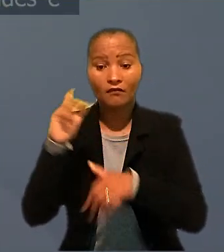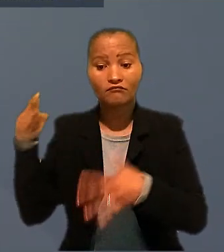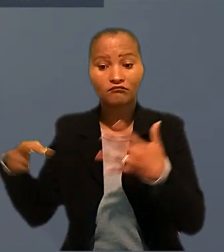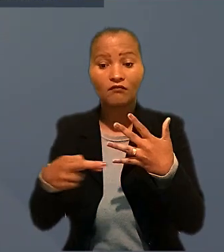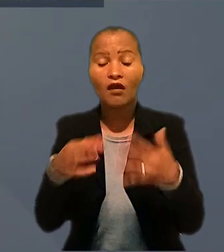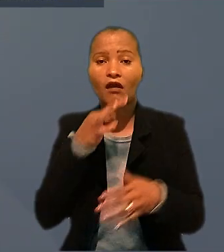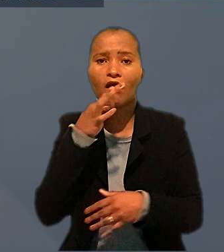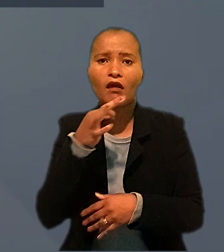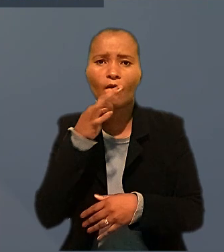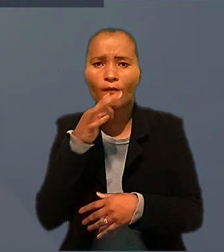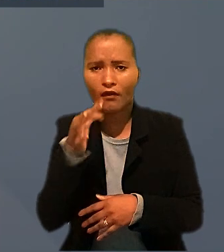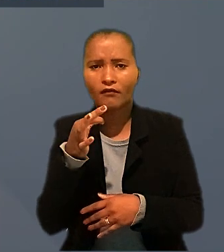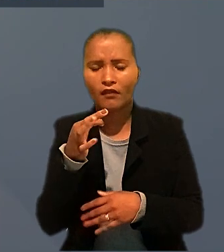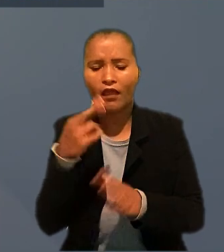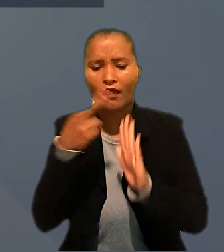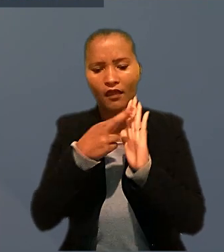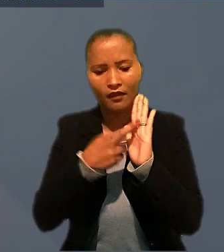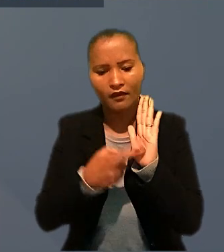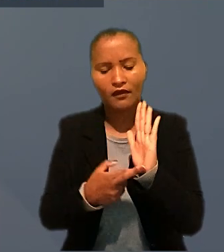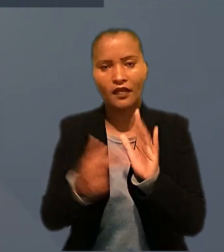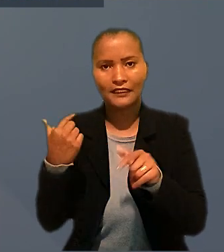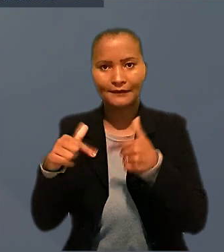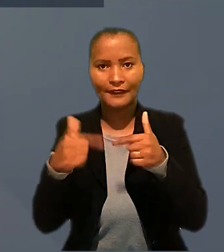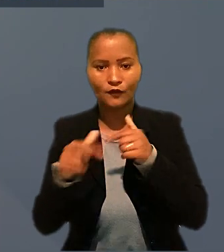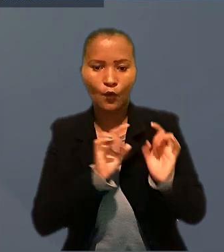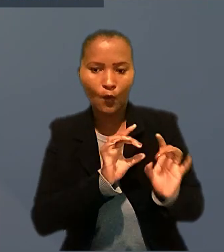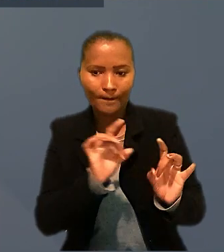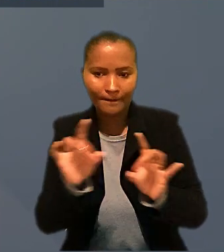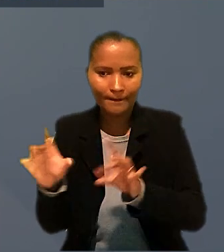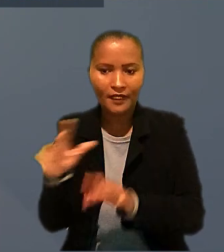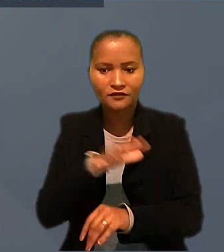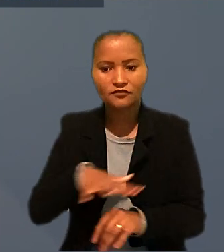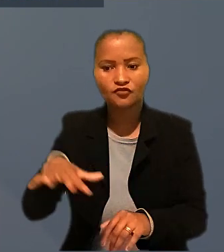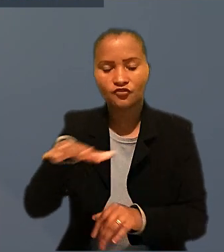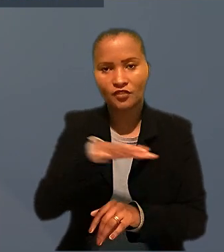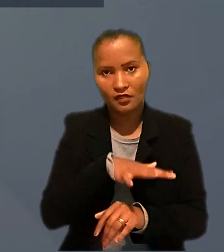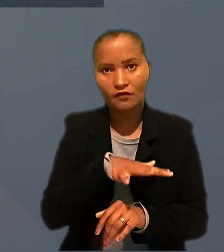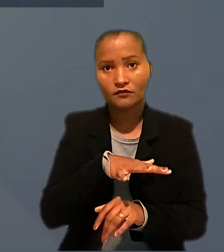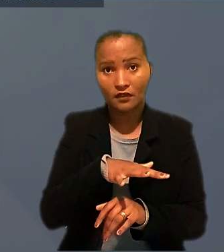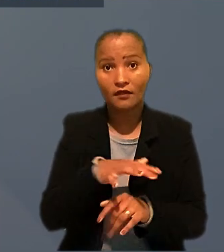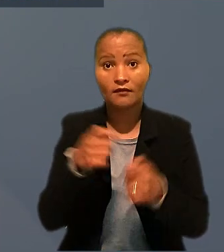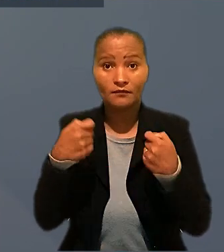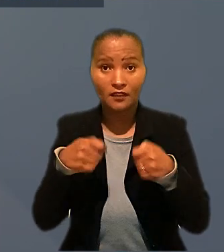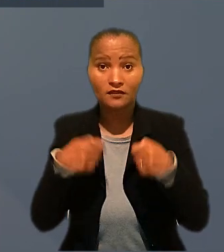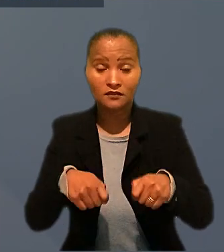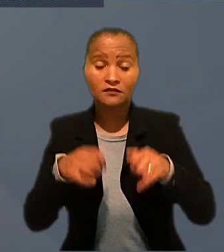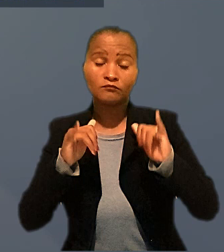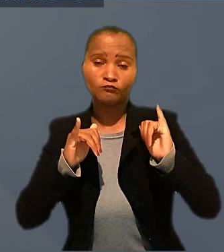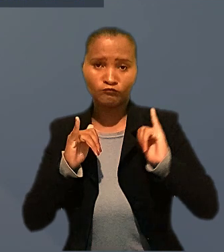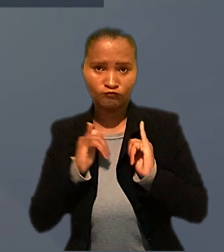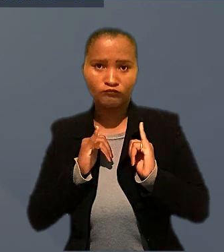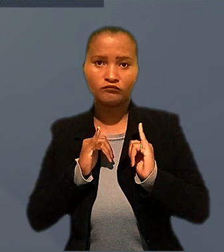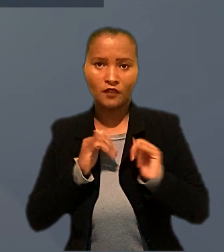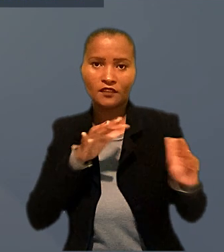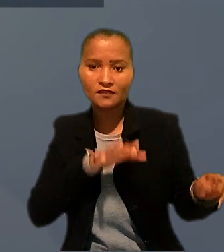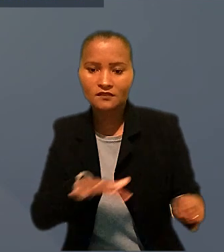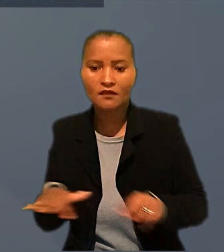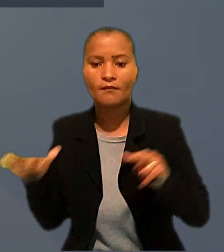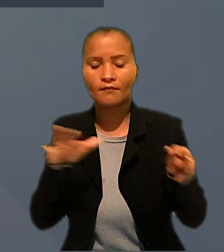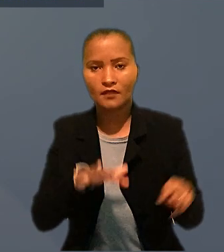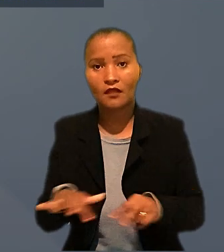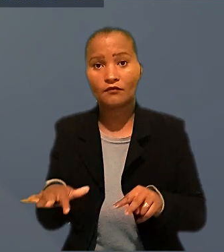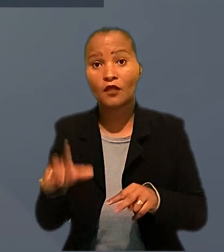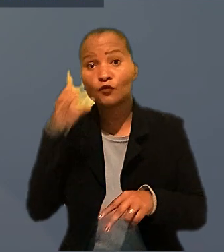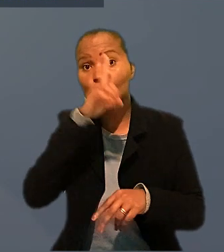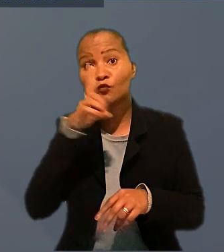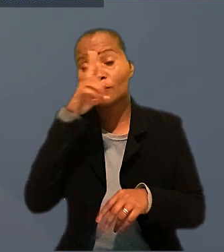com o argumento de que a regra para trabalhadores do comércio em geral prevê a coincidência do repouso semanal remunerado com o